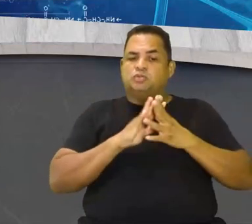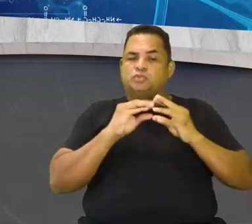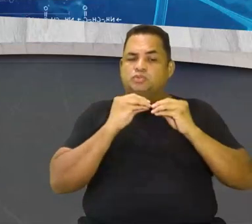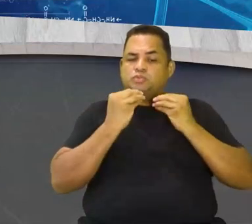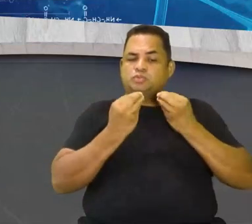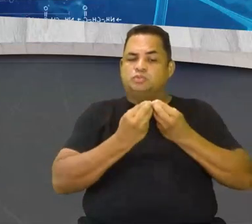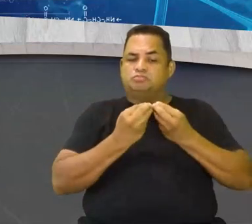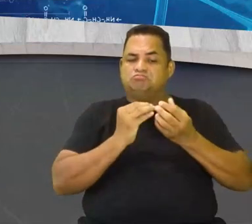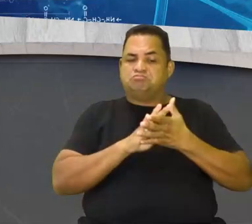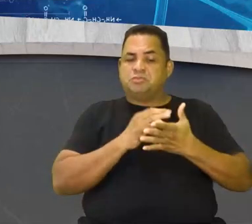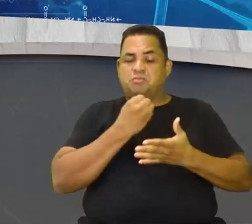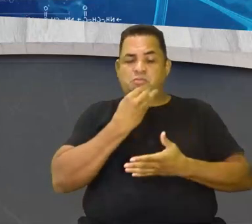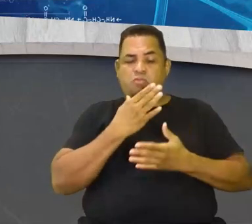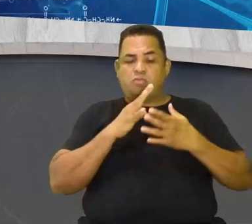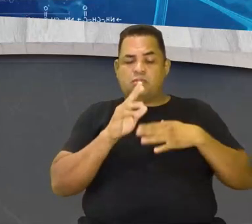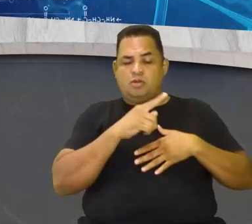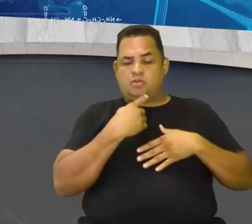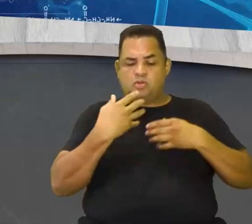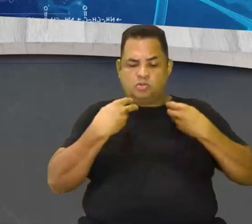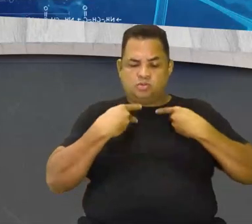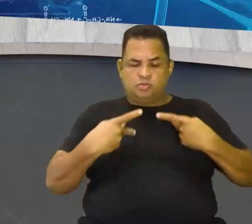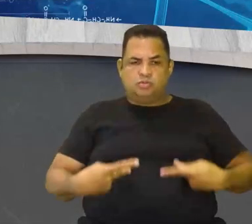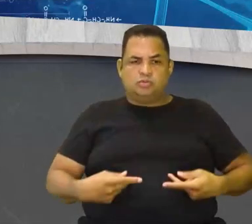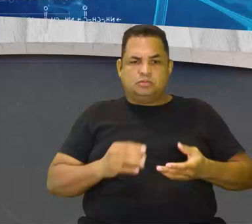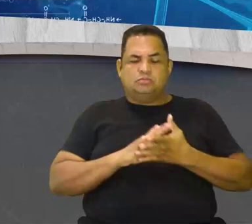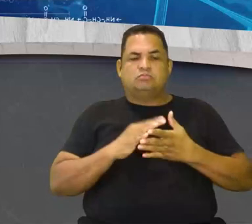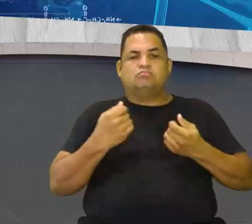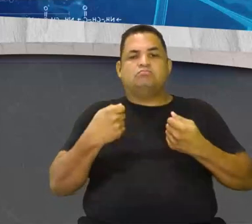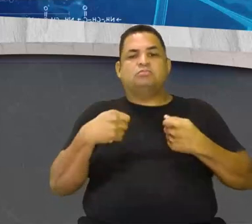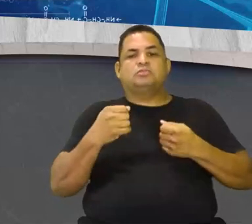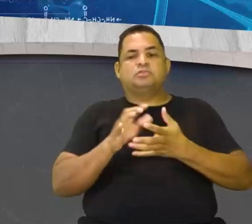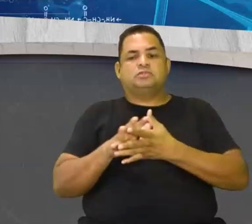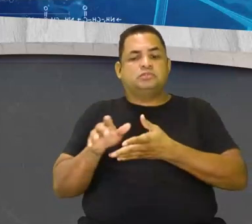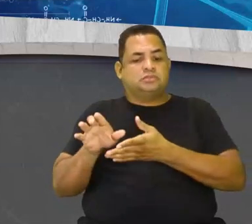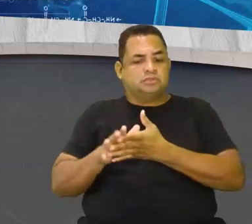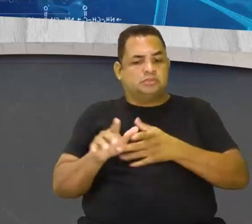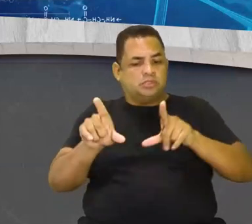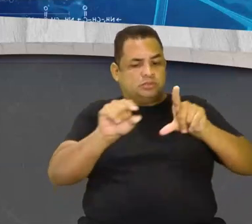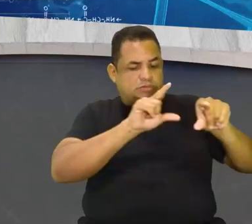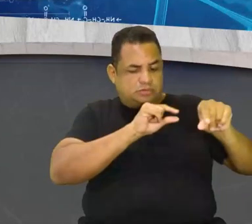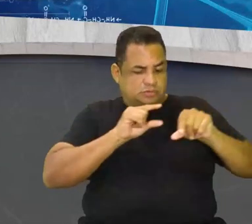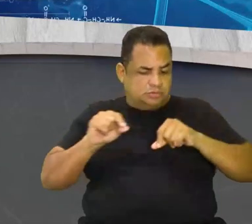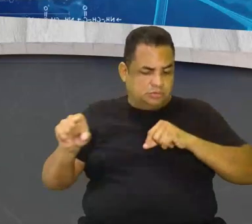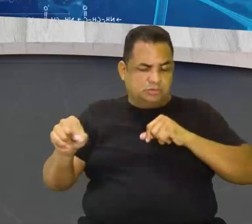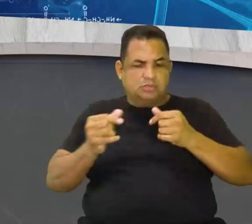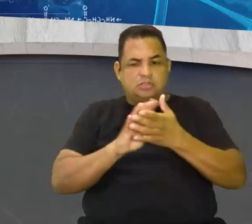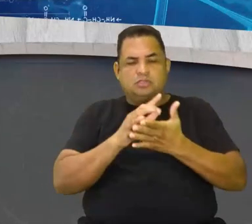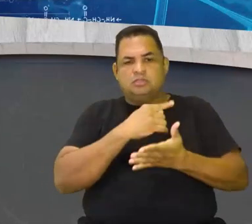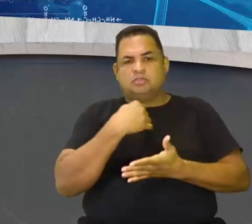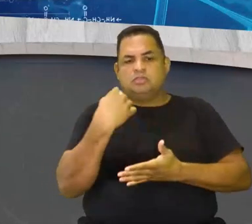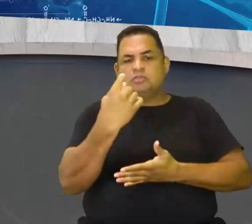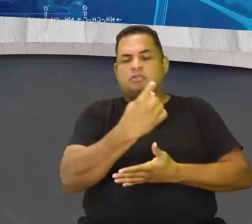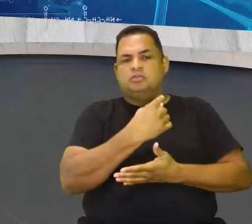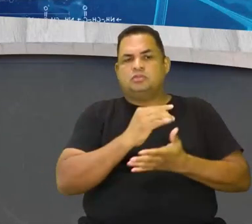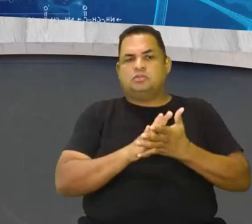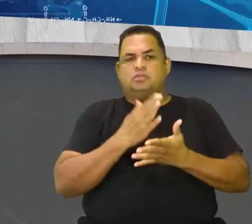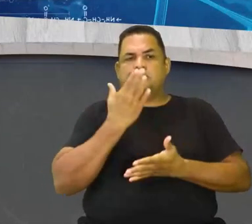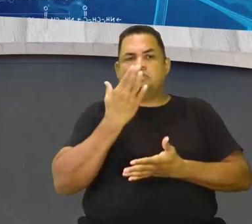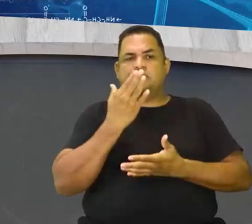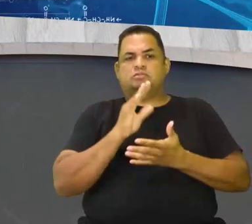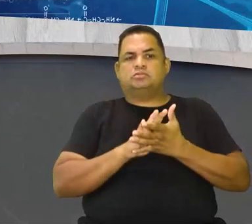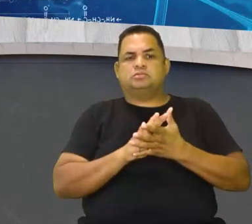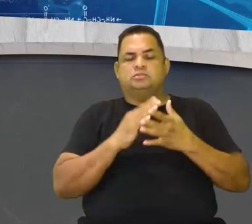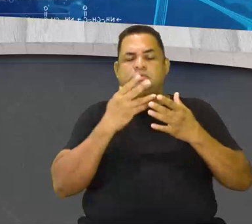corpo. Por isso que nós temos que selecionar os alimentos para que essas substâncias, ao reagir no nosso